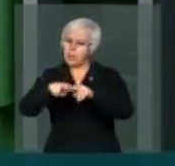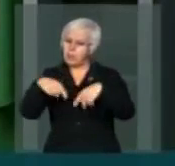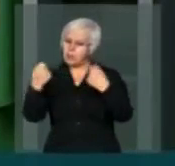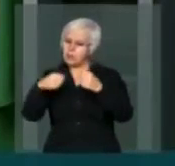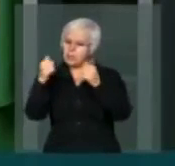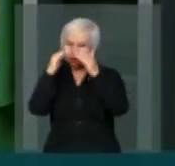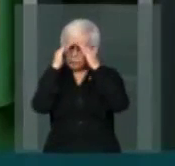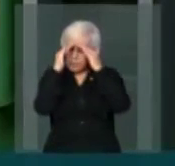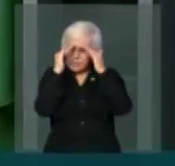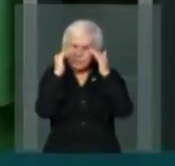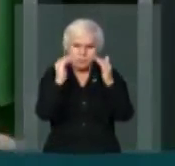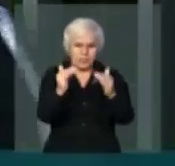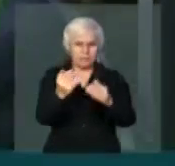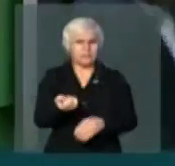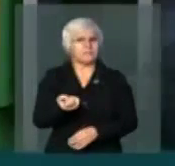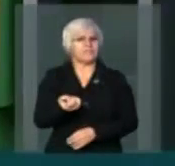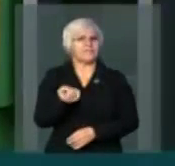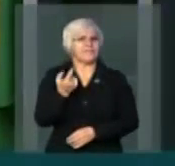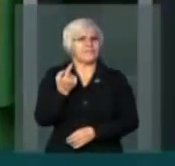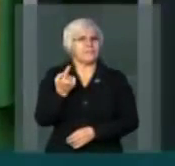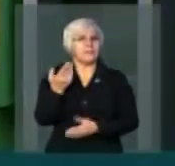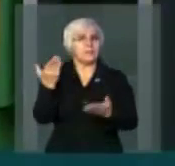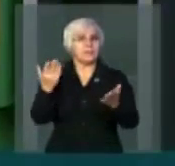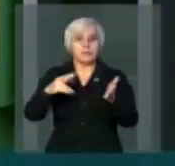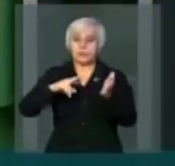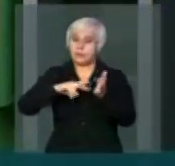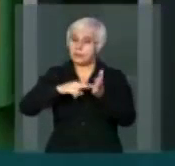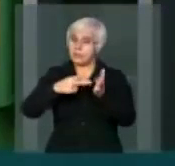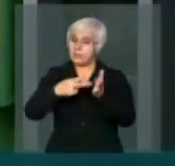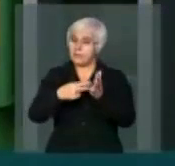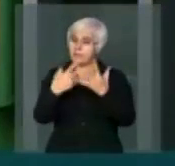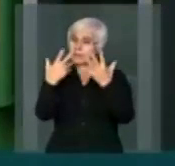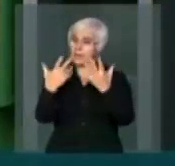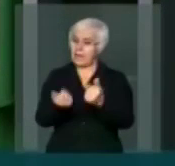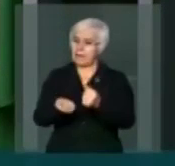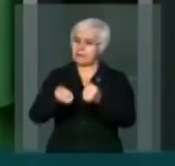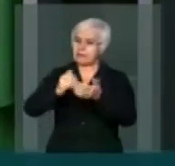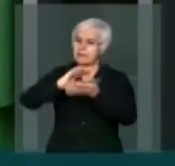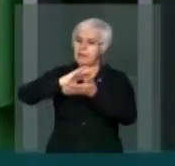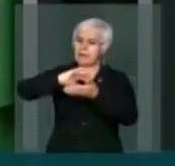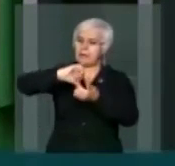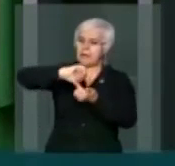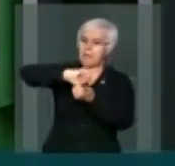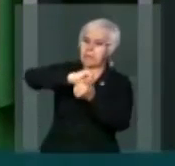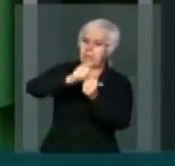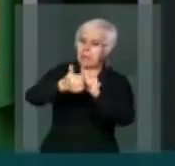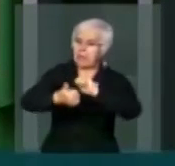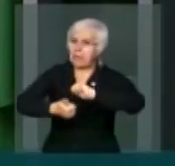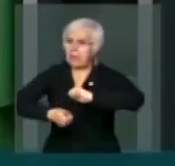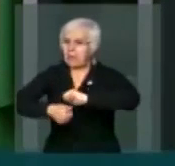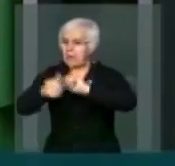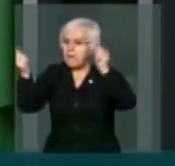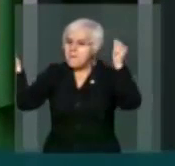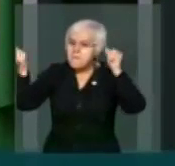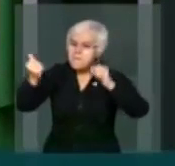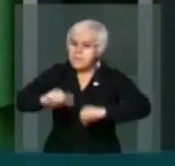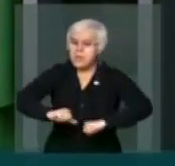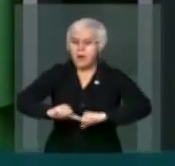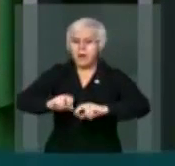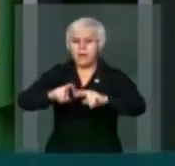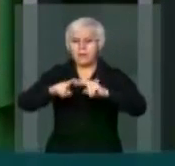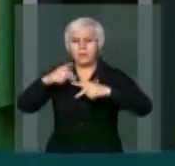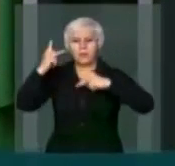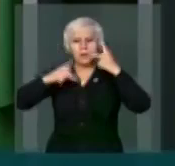ser respeitados é legitimar distorções de um sistema que fecha as portas da